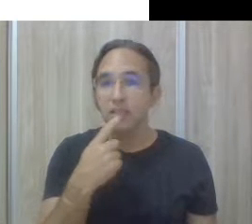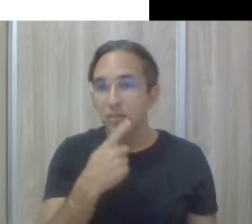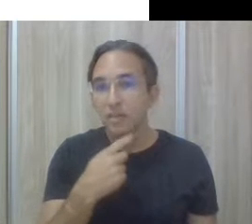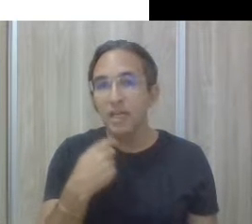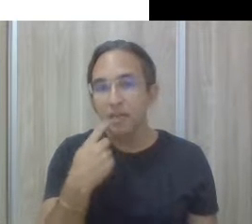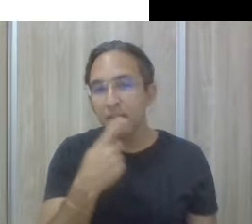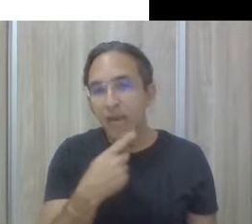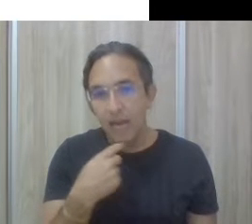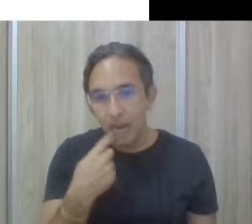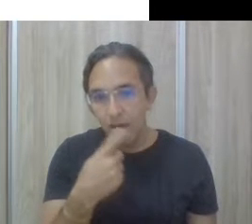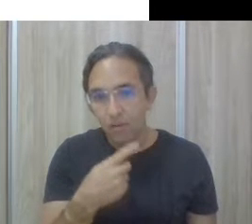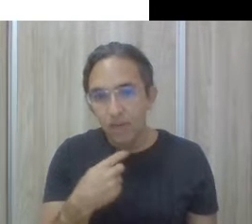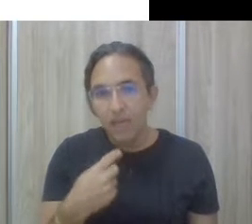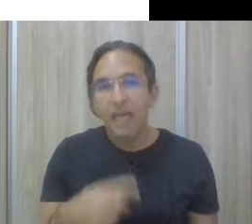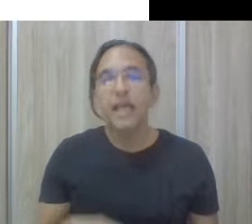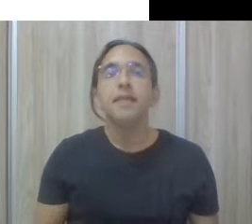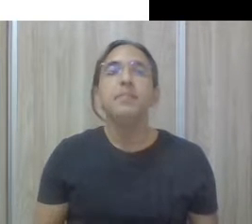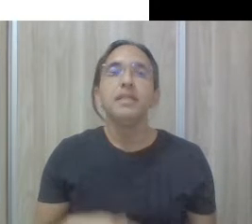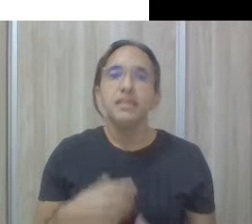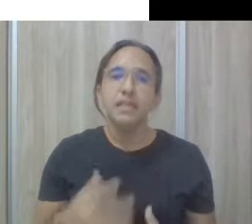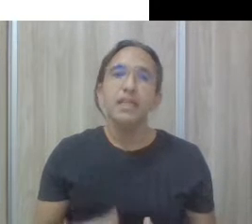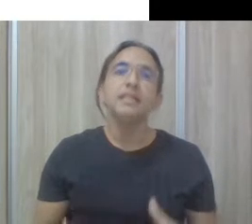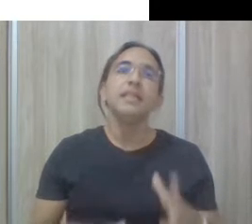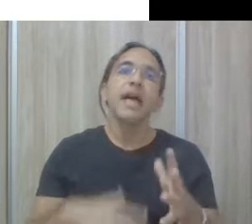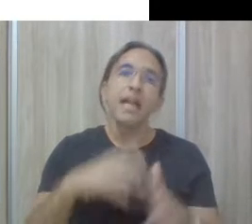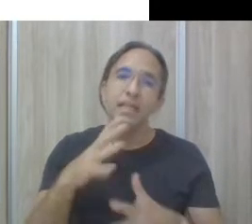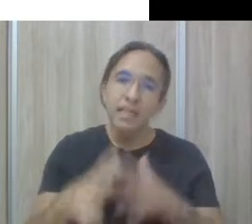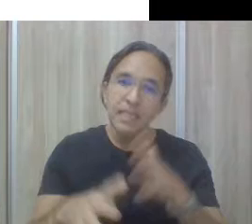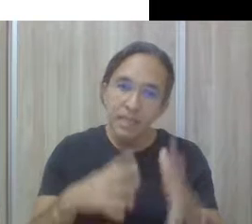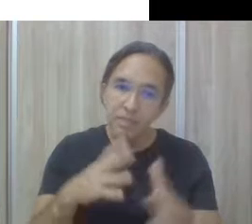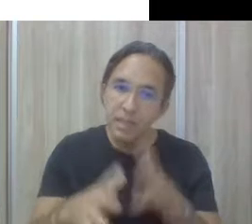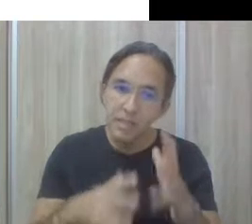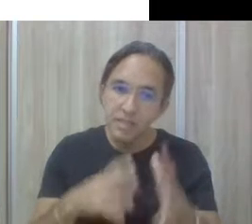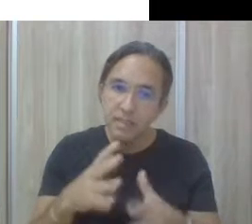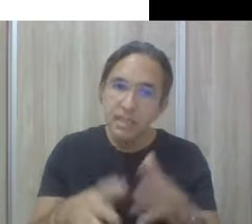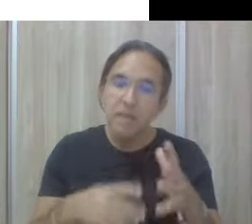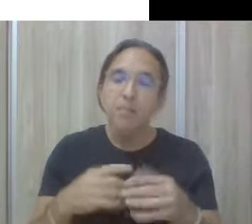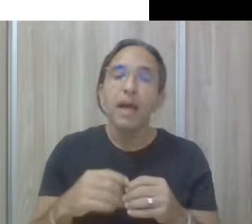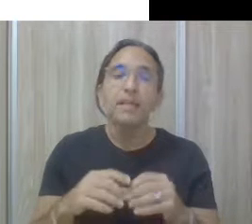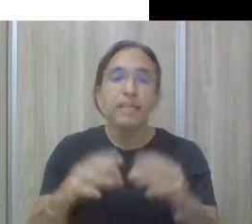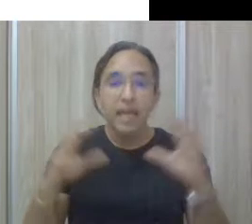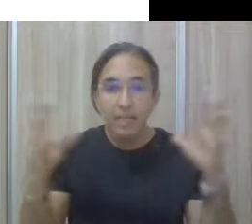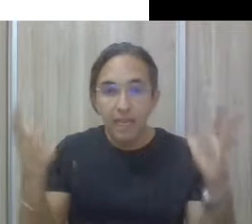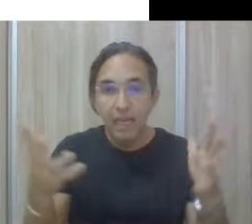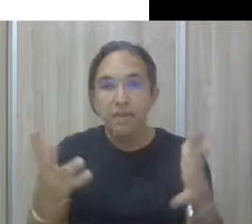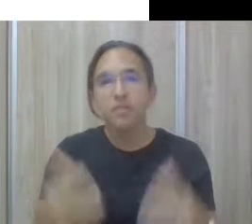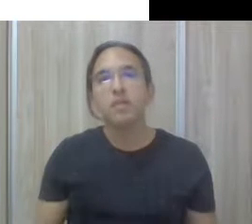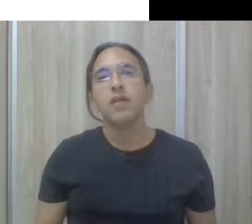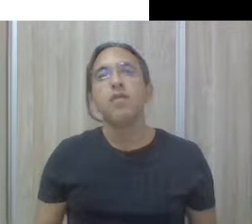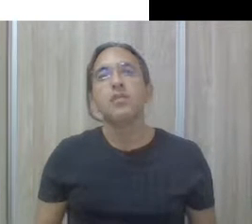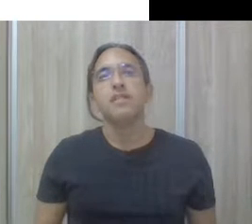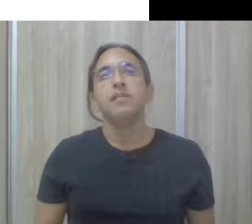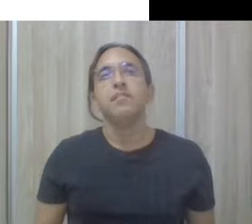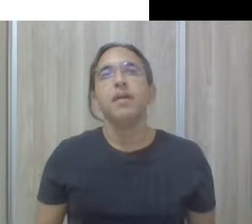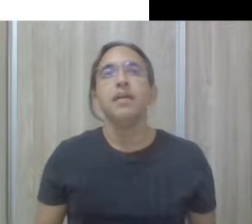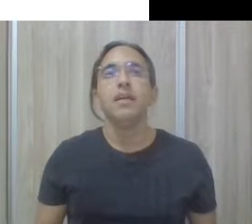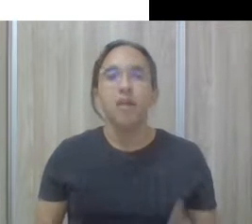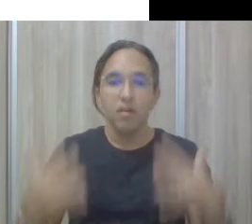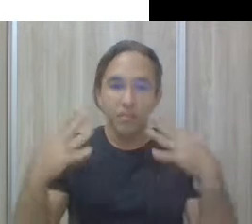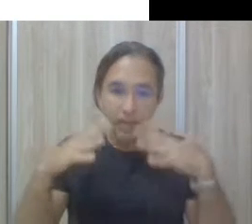faça a leitura labial, ele precisa dar libras para entender o negócio,